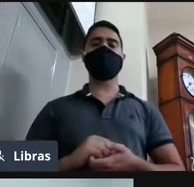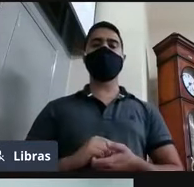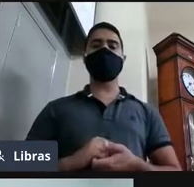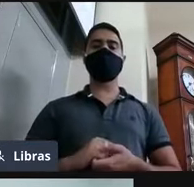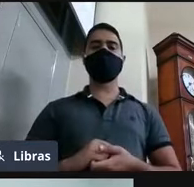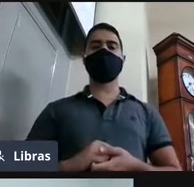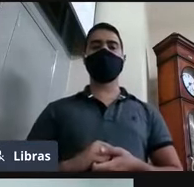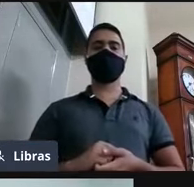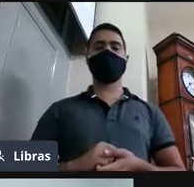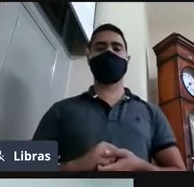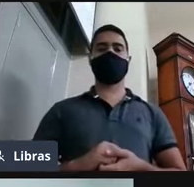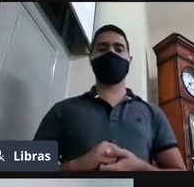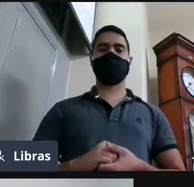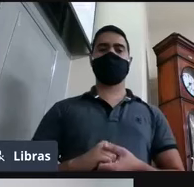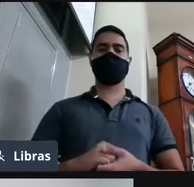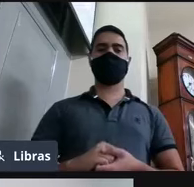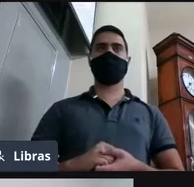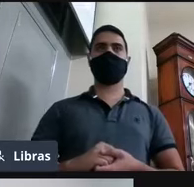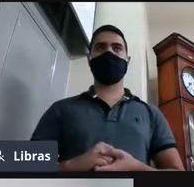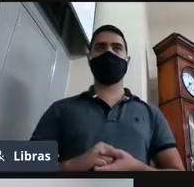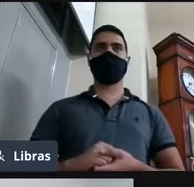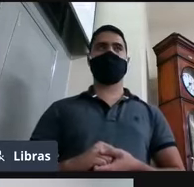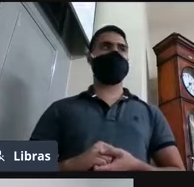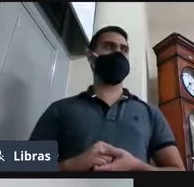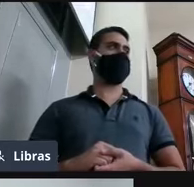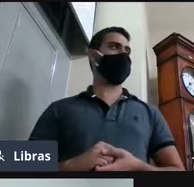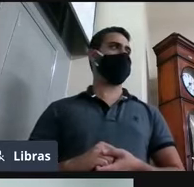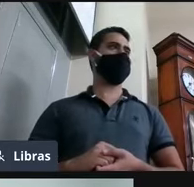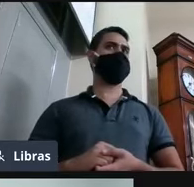me ouvindo, presidente? Boa.